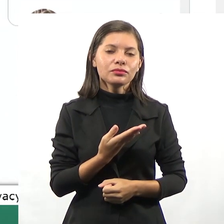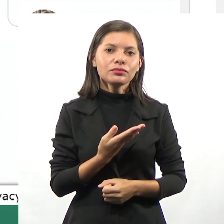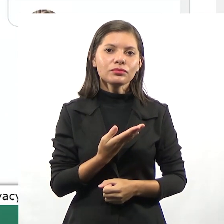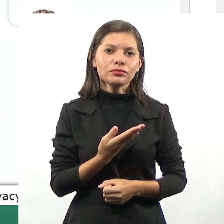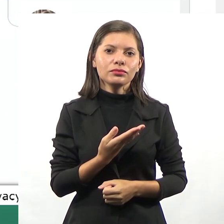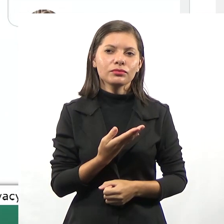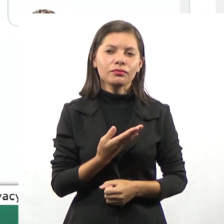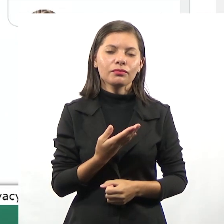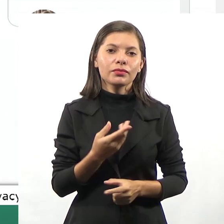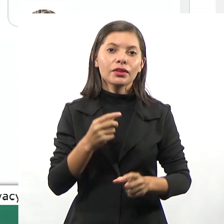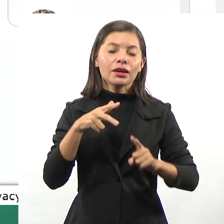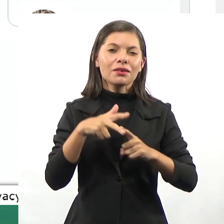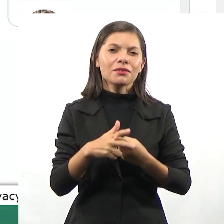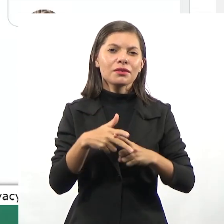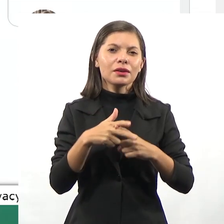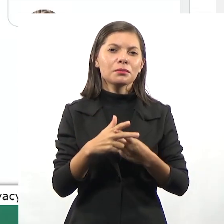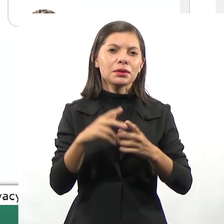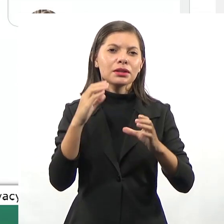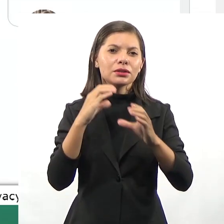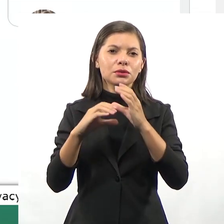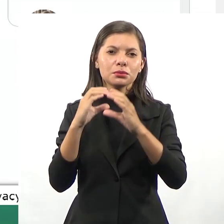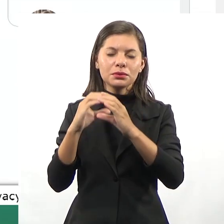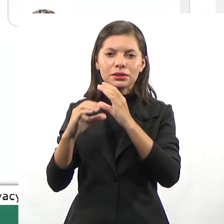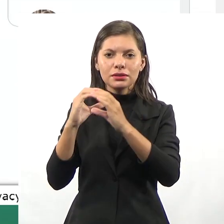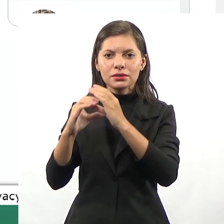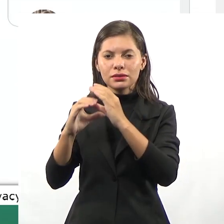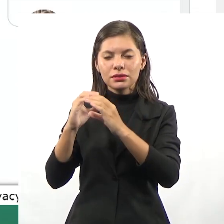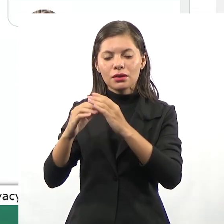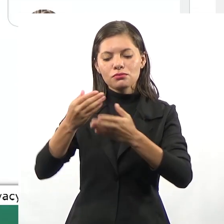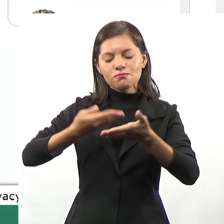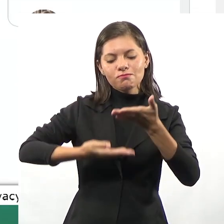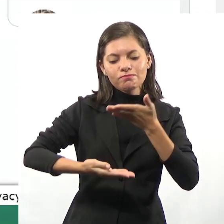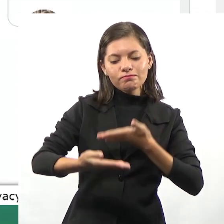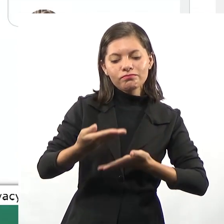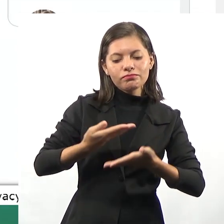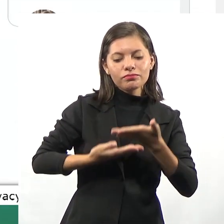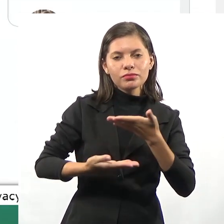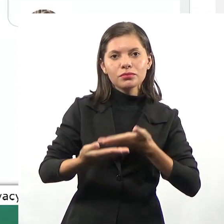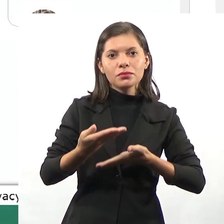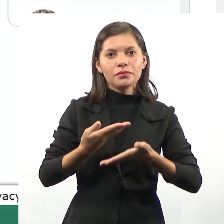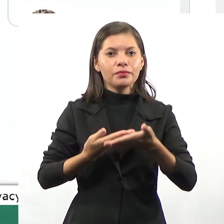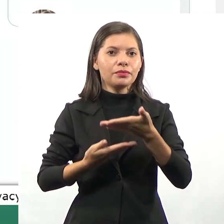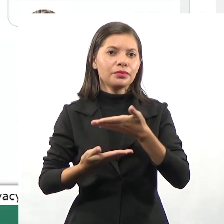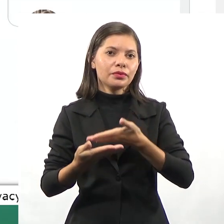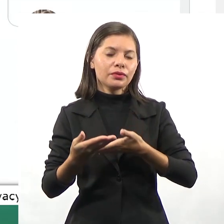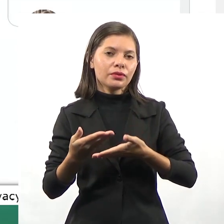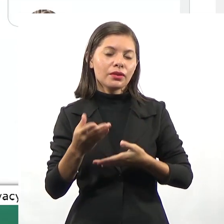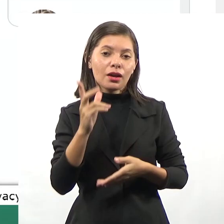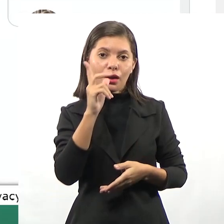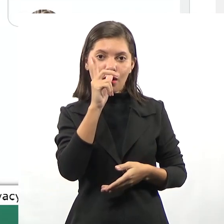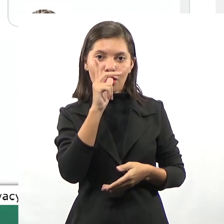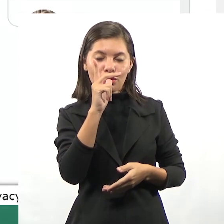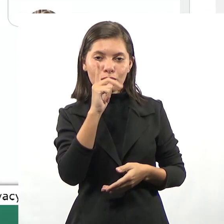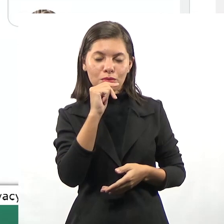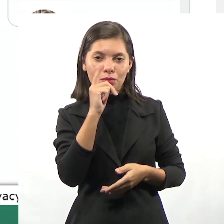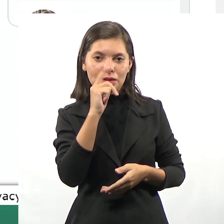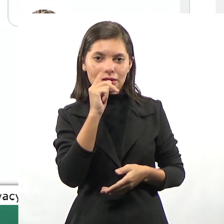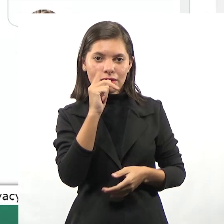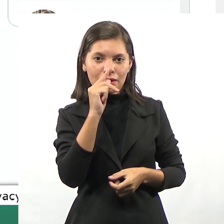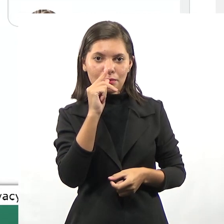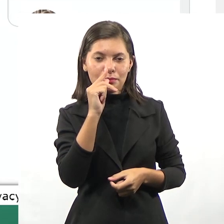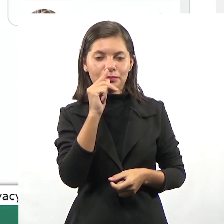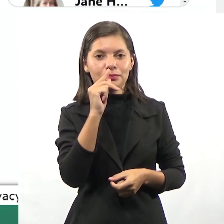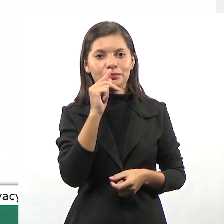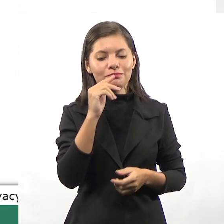uma ferramenta, uma plataforma também de comunicação e comunicação mais colaborativa, Excel, Twitter,